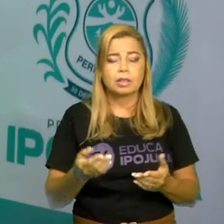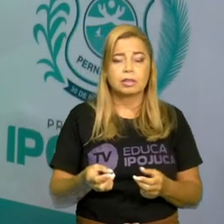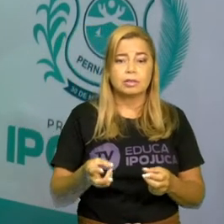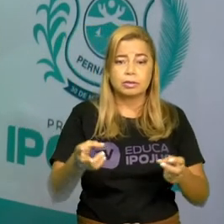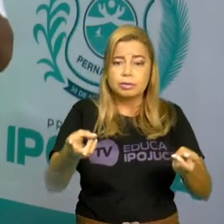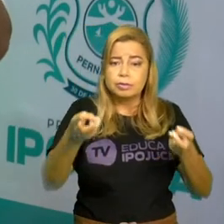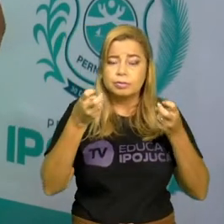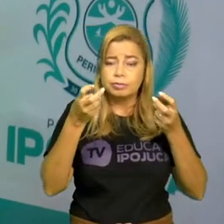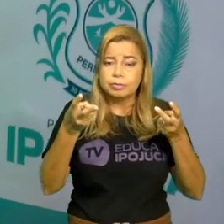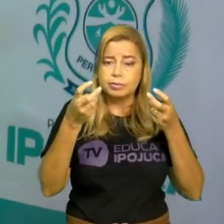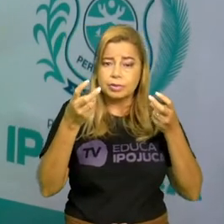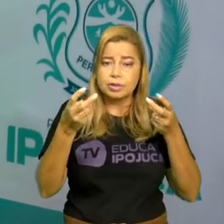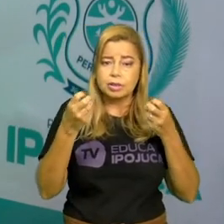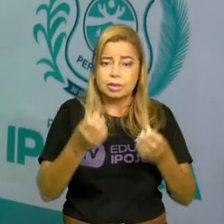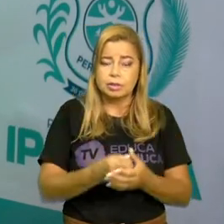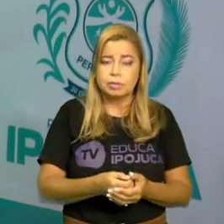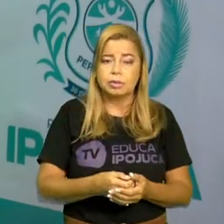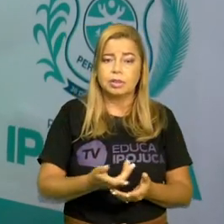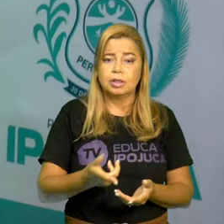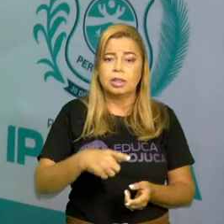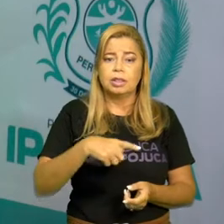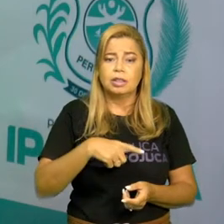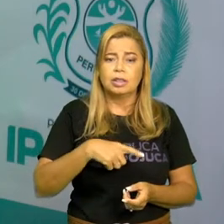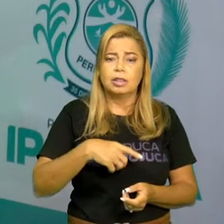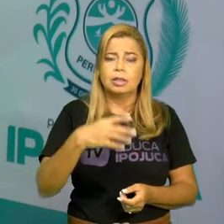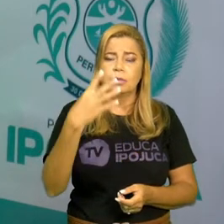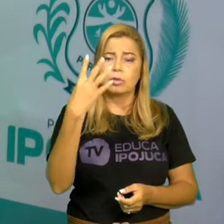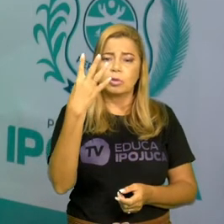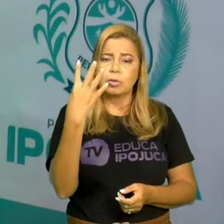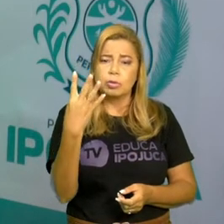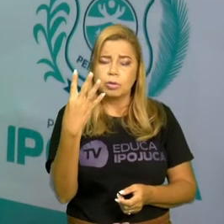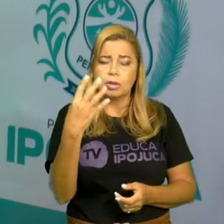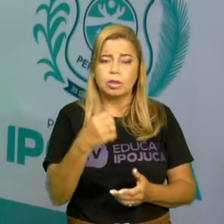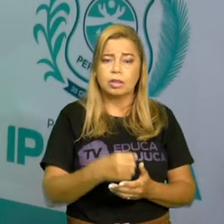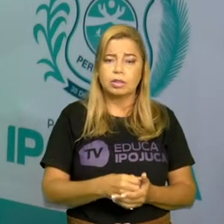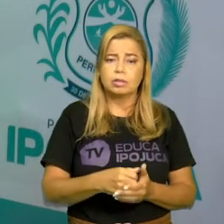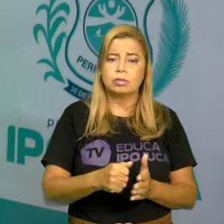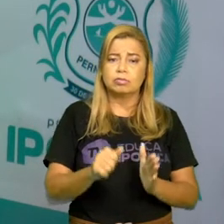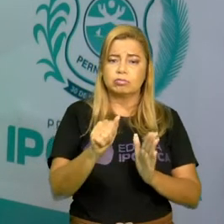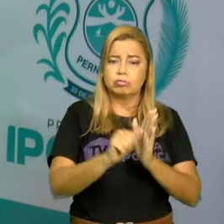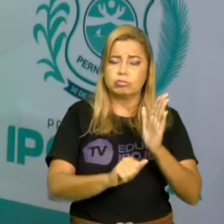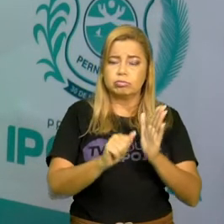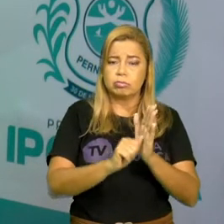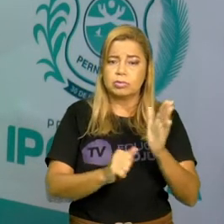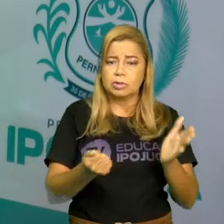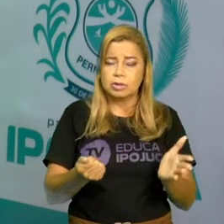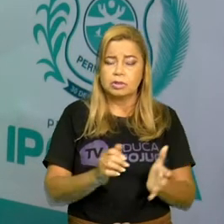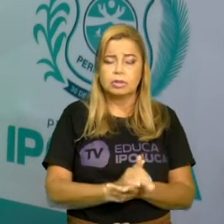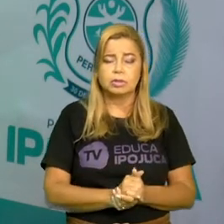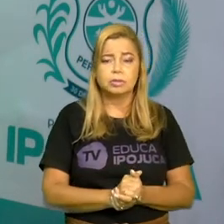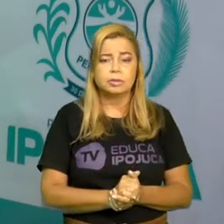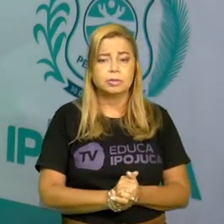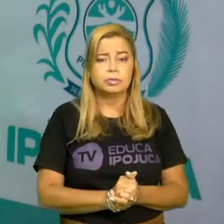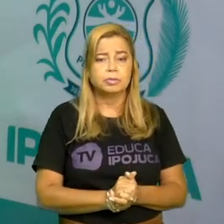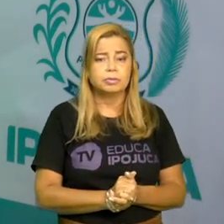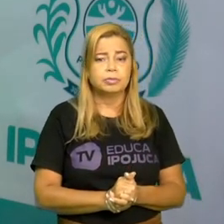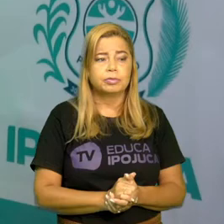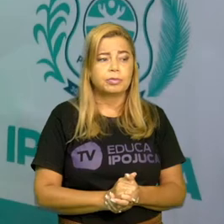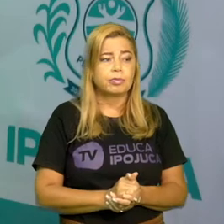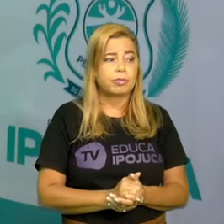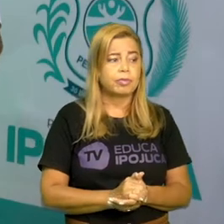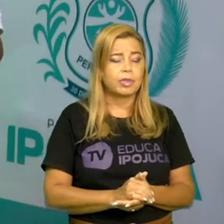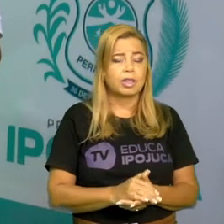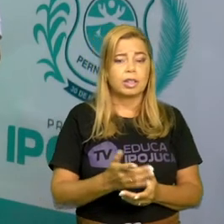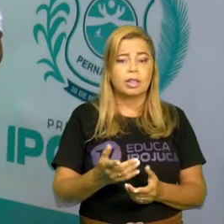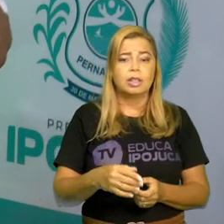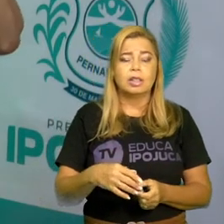unidade se você tem quatro unidades você tem um dois três quatro quatro um se você tem um